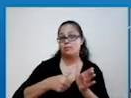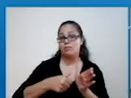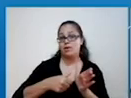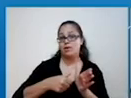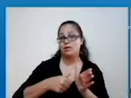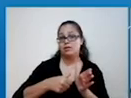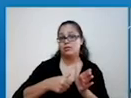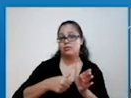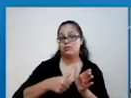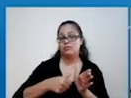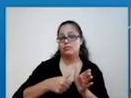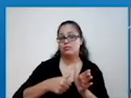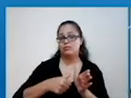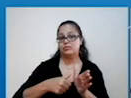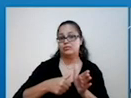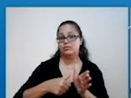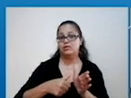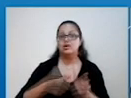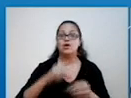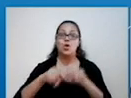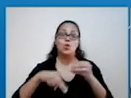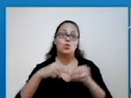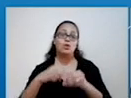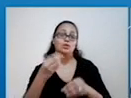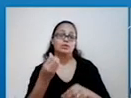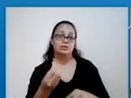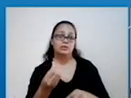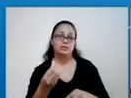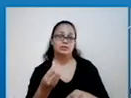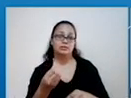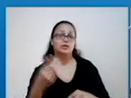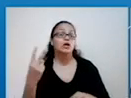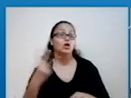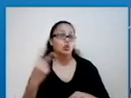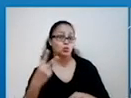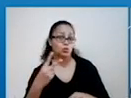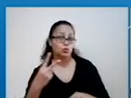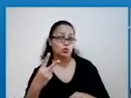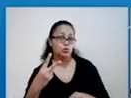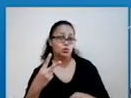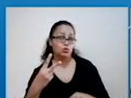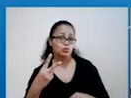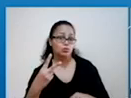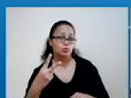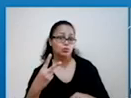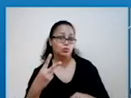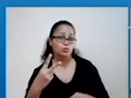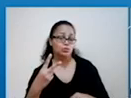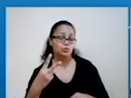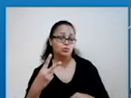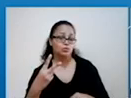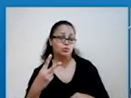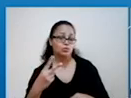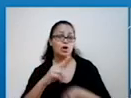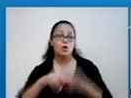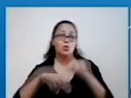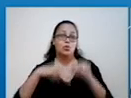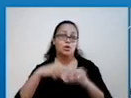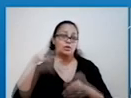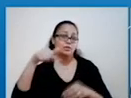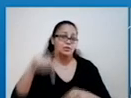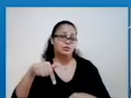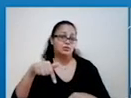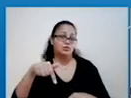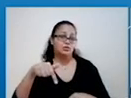carbono 12, o número de nêutrons é 6. No segundo isótopo, o do carbono 13, o número de nêutrons é